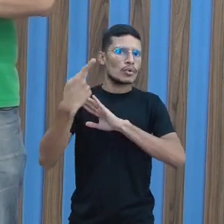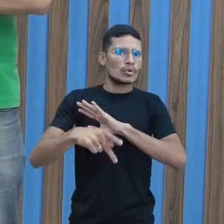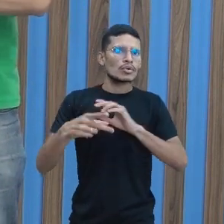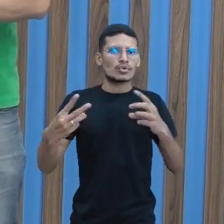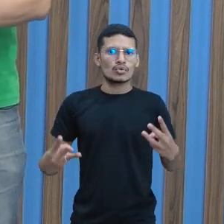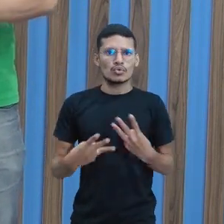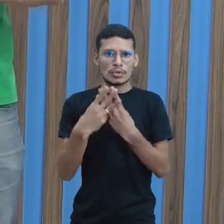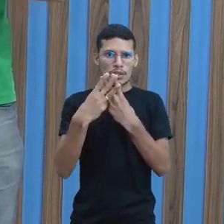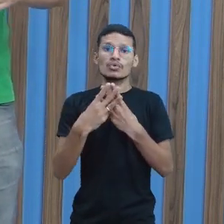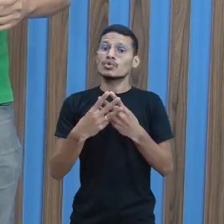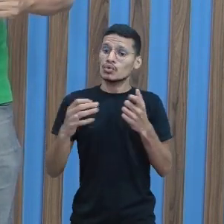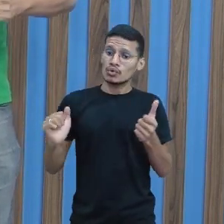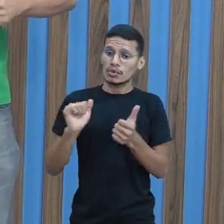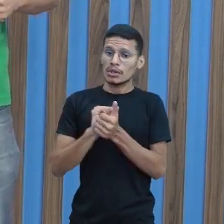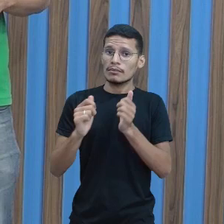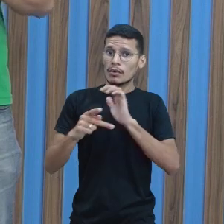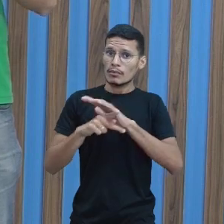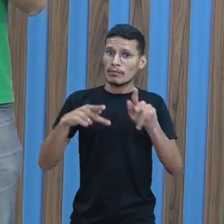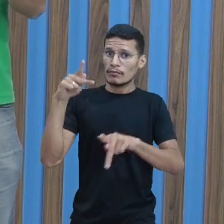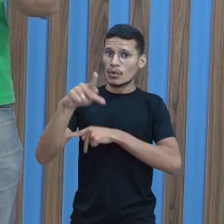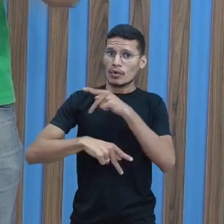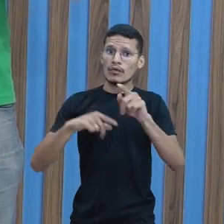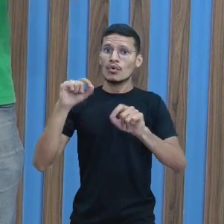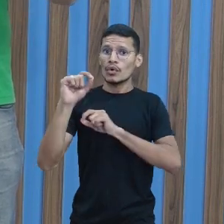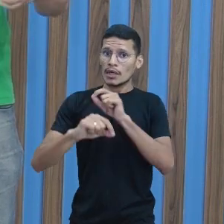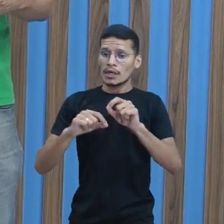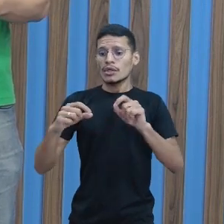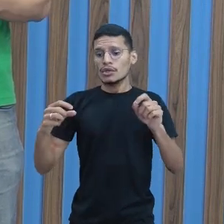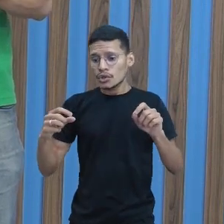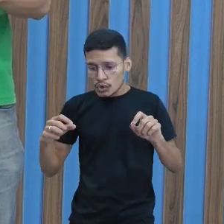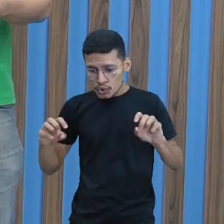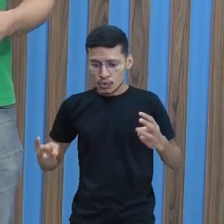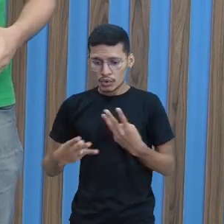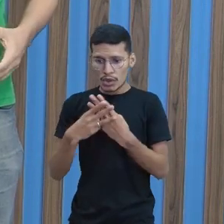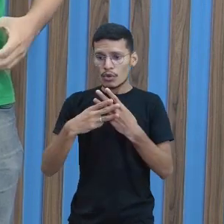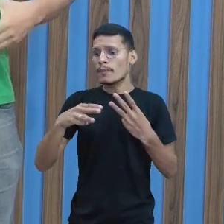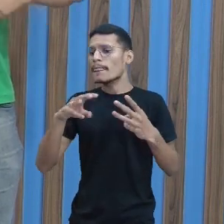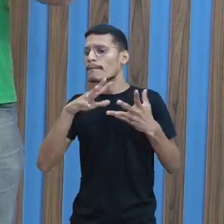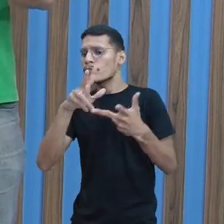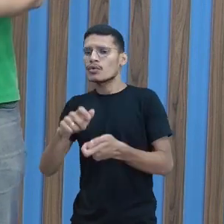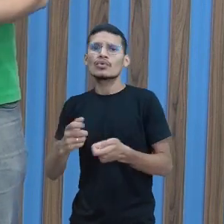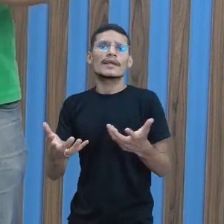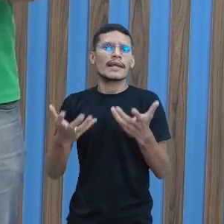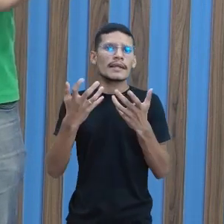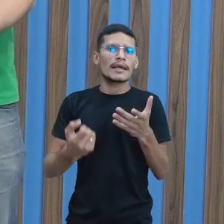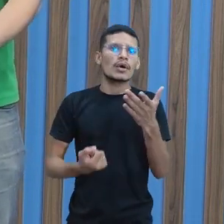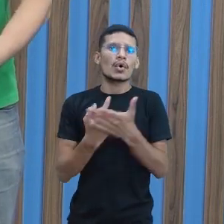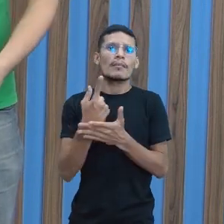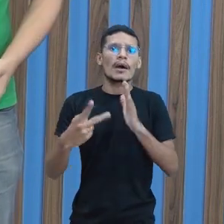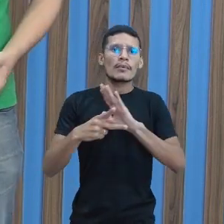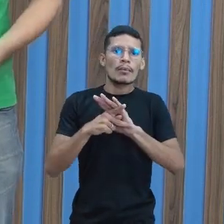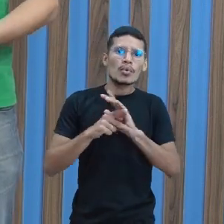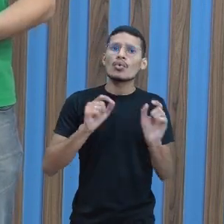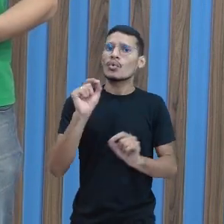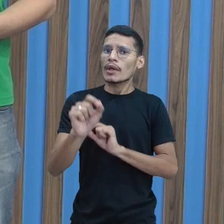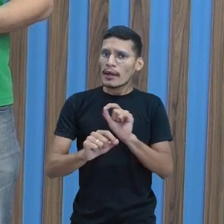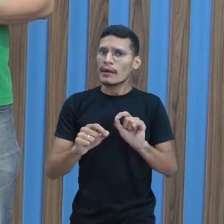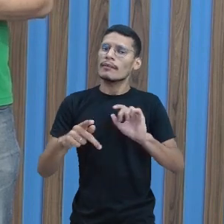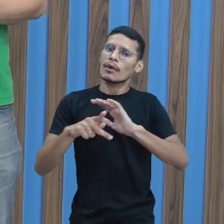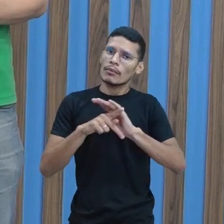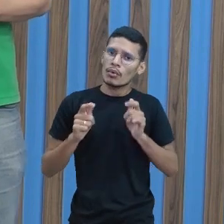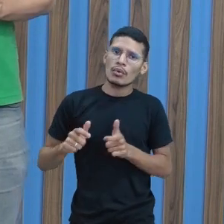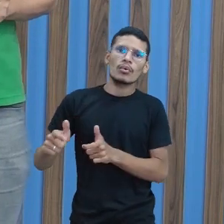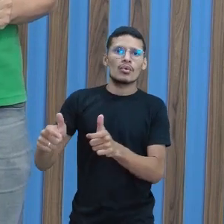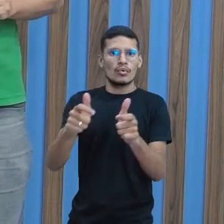inclusive juntando, né, uma parte da população desses judeus espalhados pelo mundo que tinham dinheiro e queriam até comprar, fosse o caso,